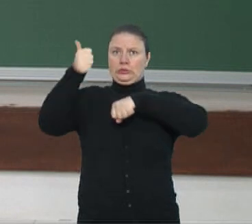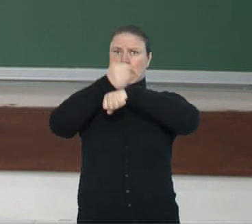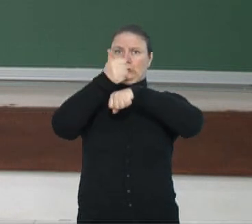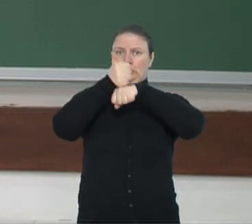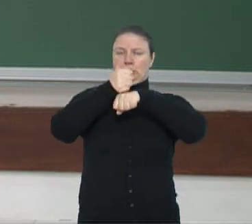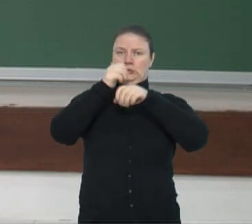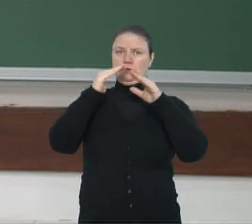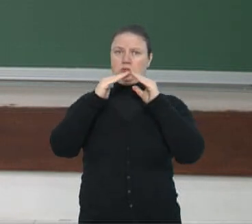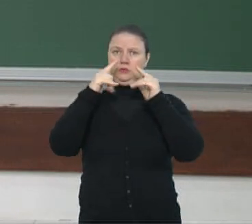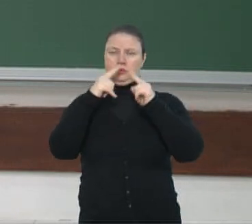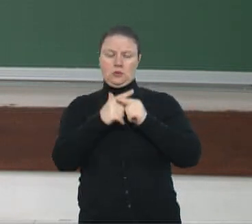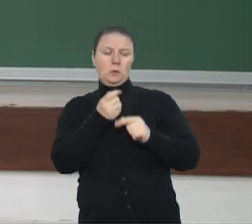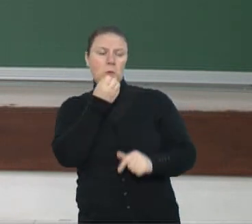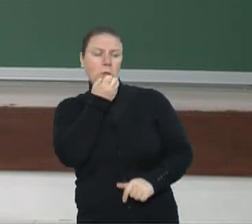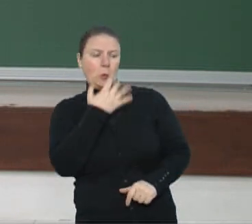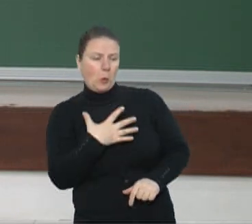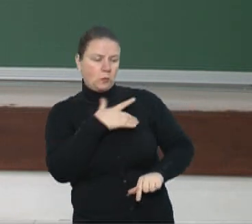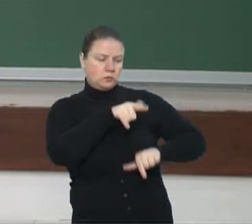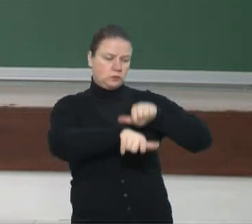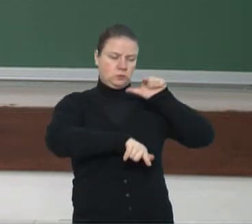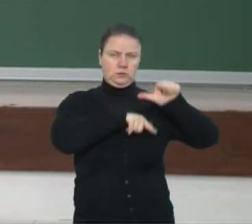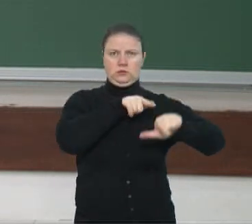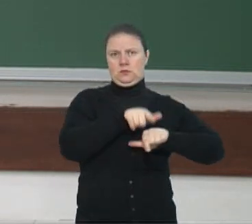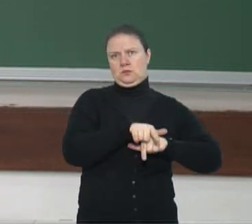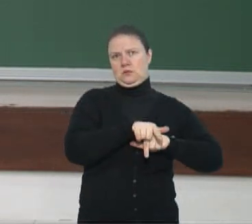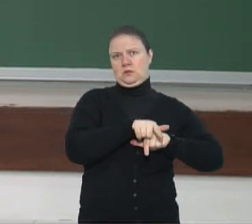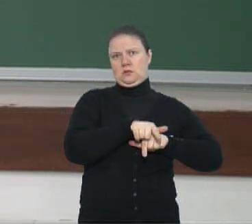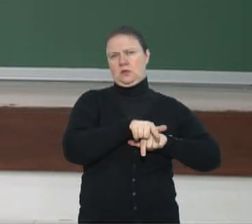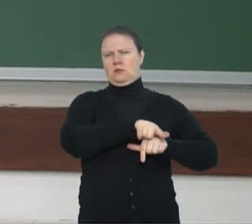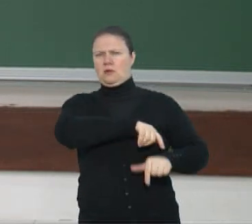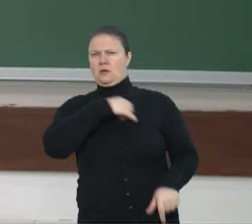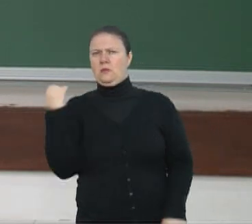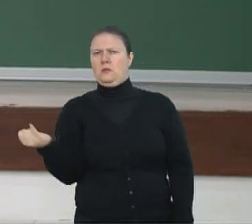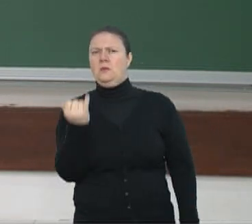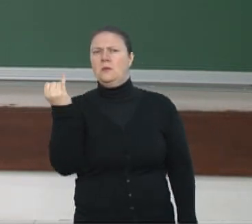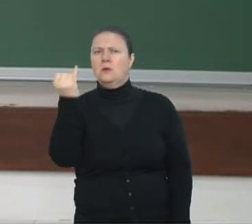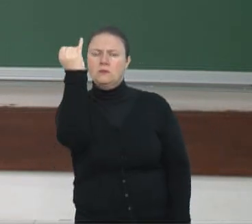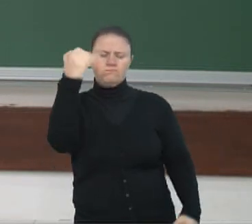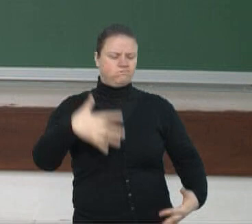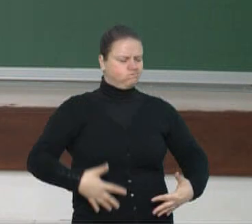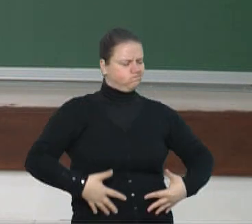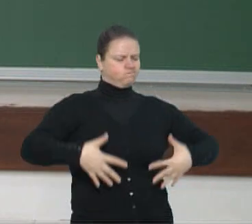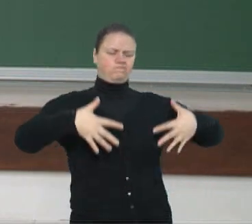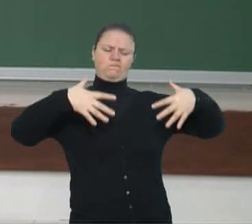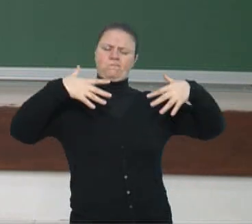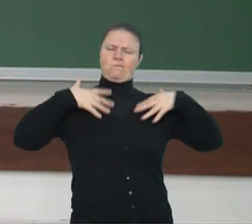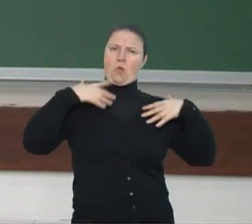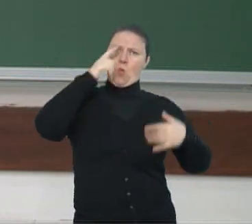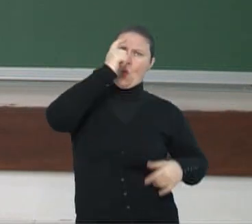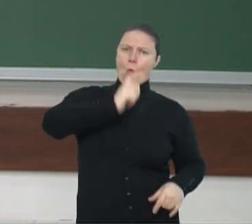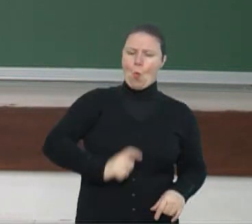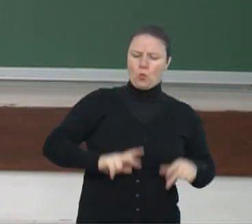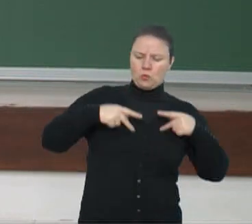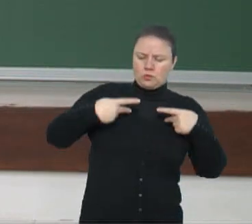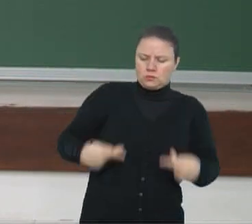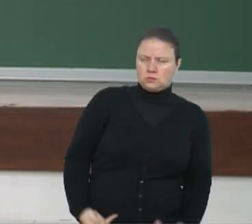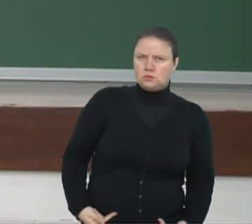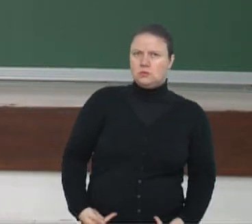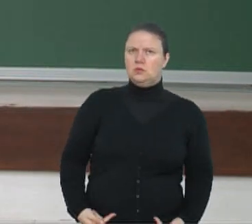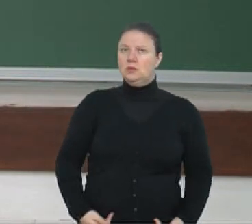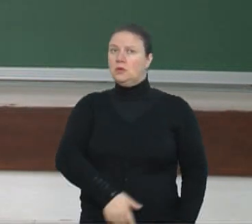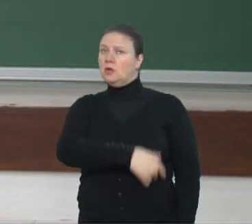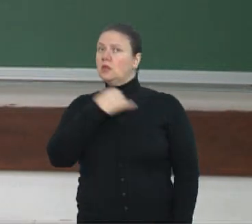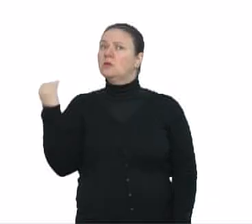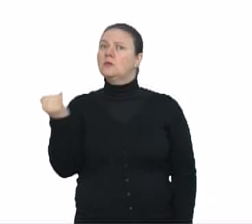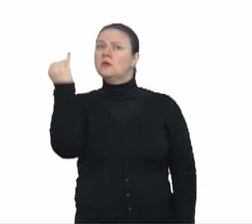o benefício que é bom você trabalhar, que trabalho é algo divino, o trabalho enobrece o homem, que o que importa é trabalhar.